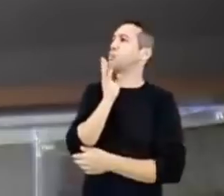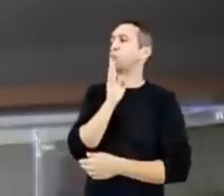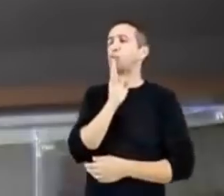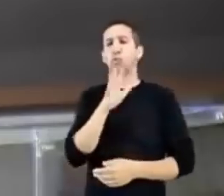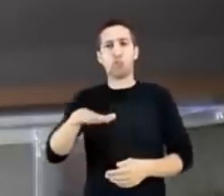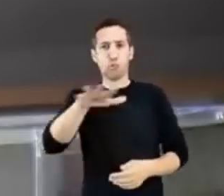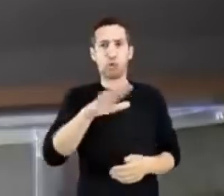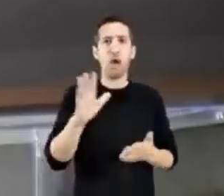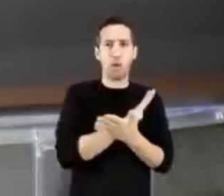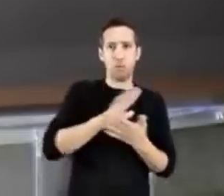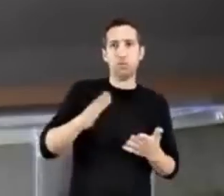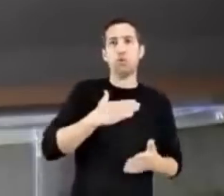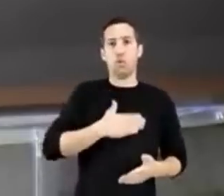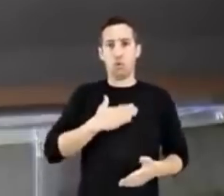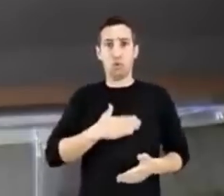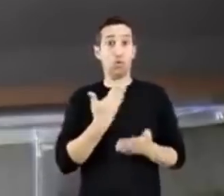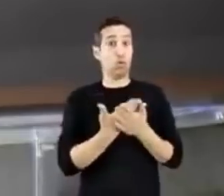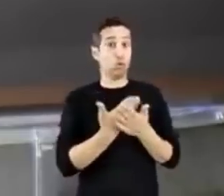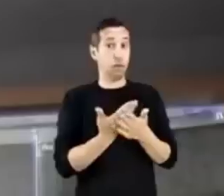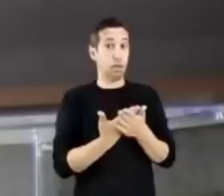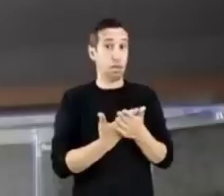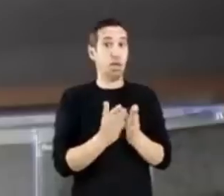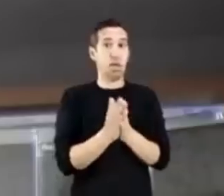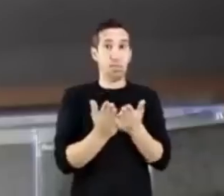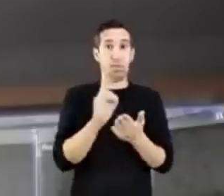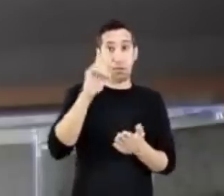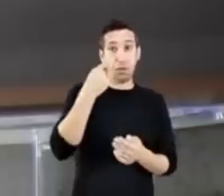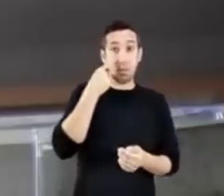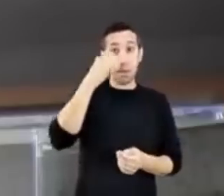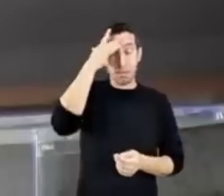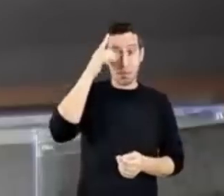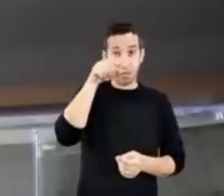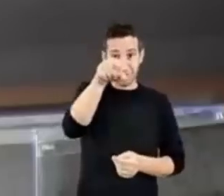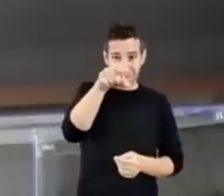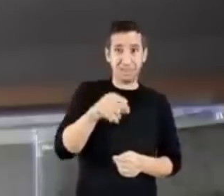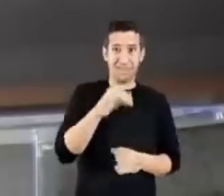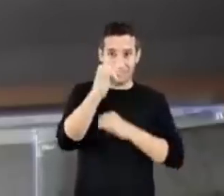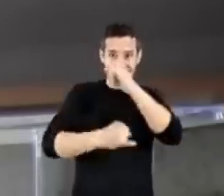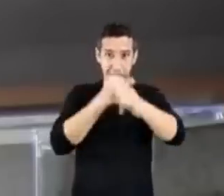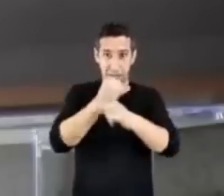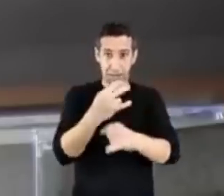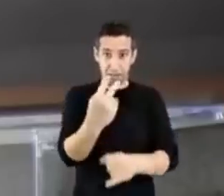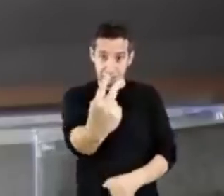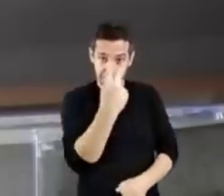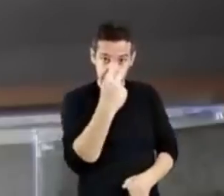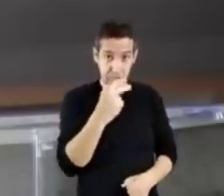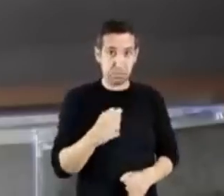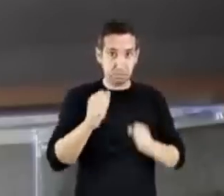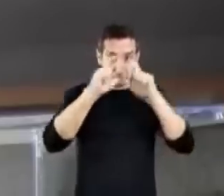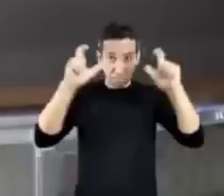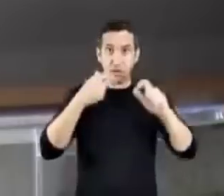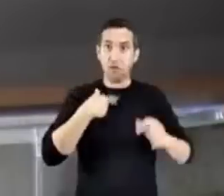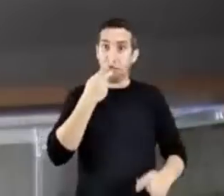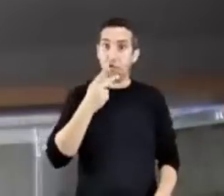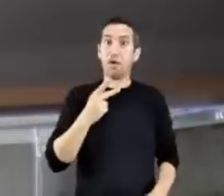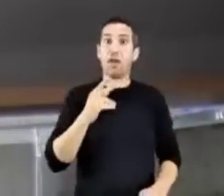bíblia e eu queria que o amigo está em casa vendo a gente pela internet prestasse muita atenção eu vou falar muito com vocês os que estão em